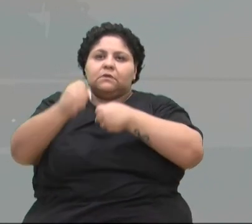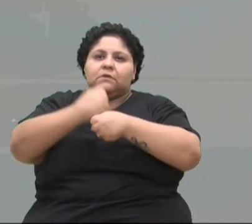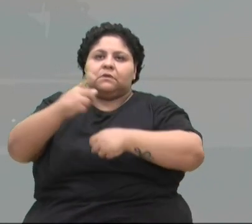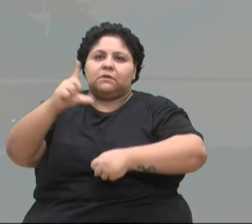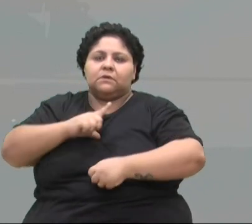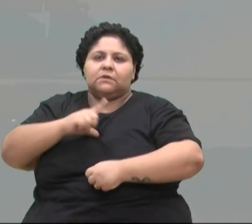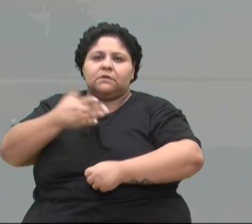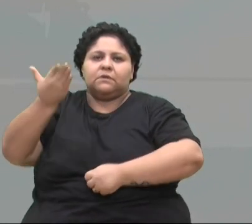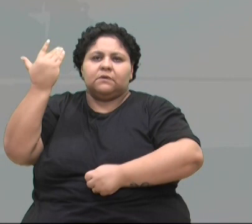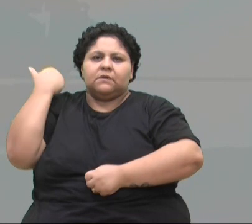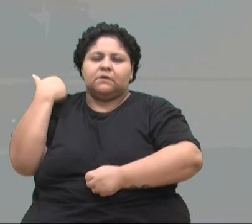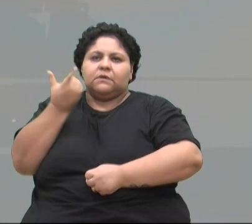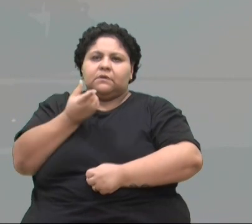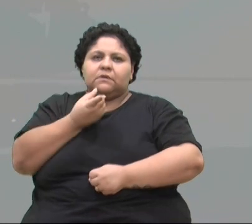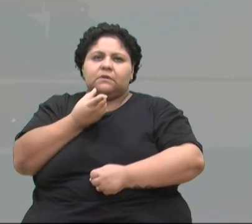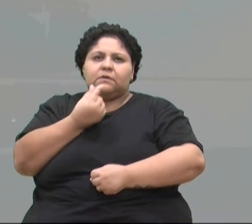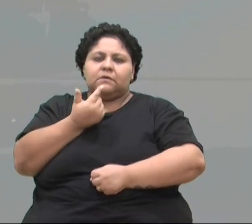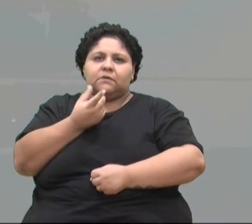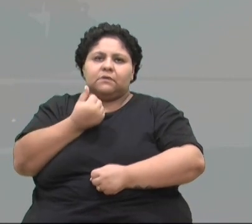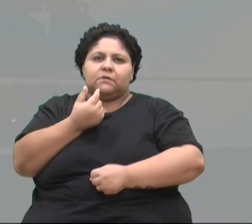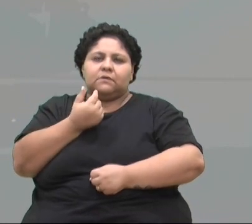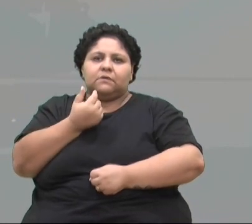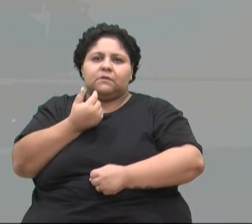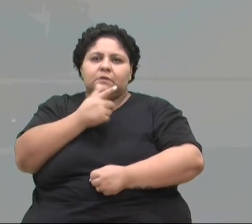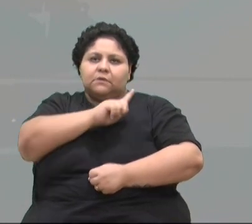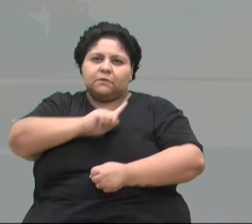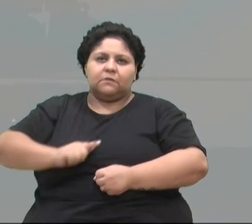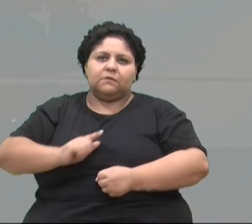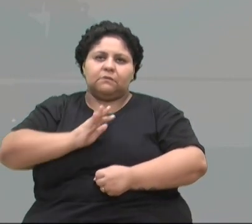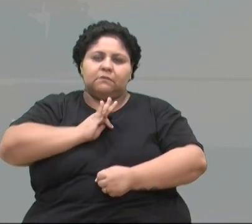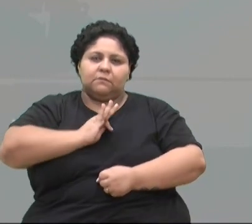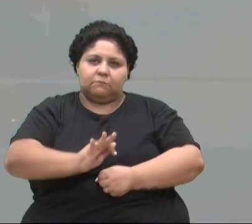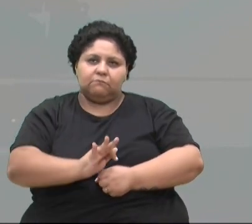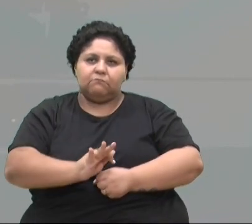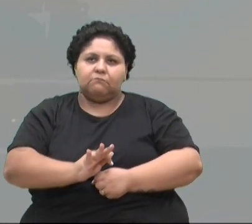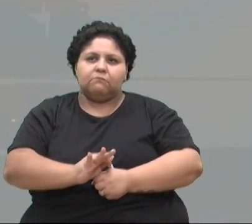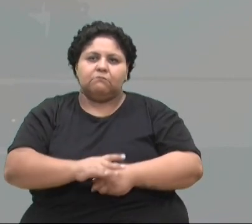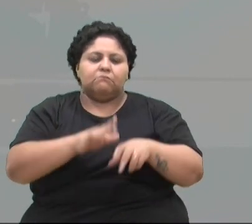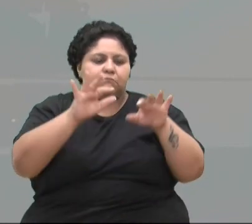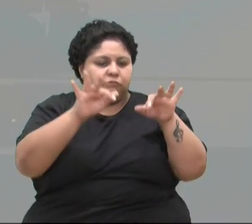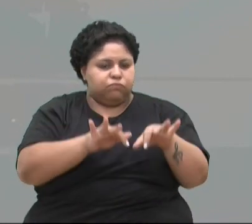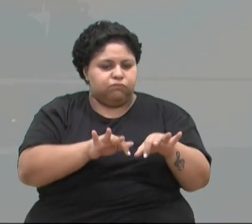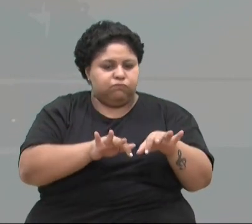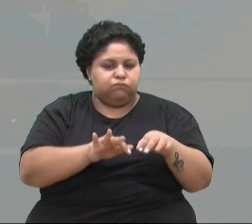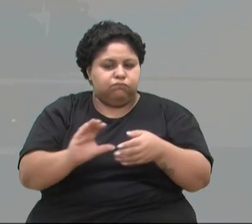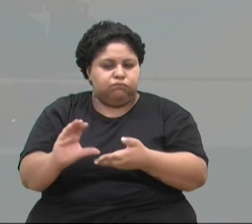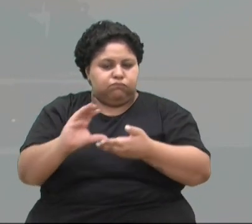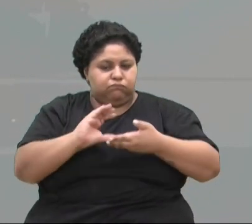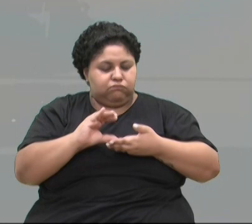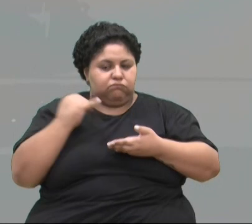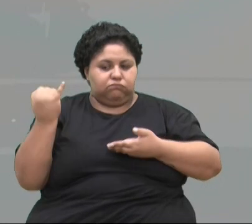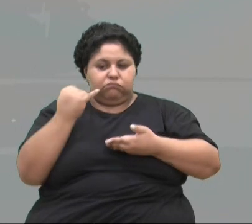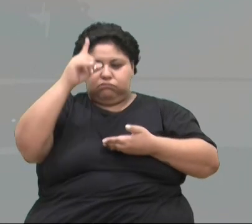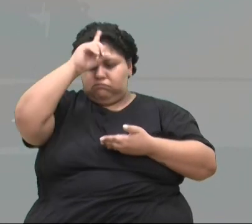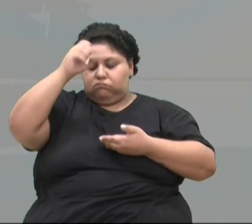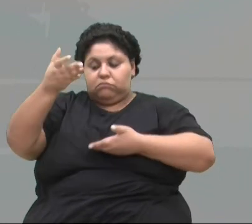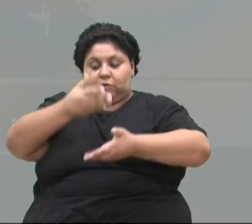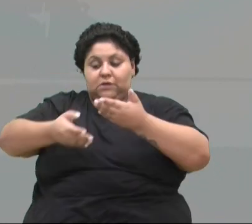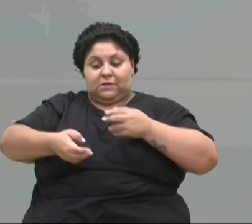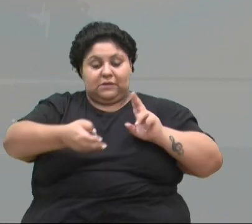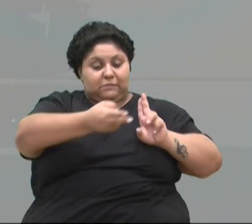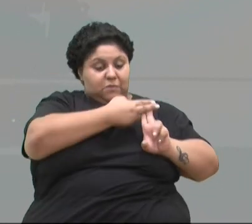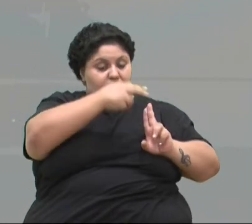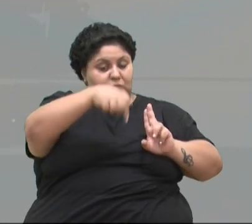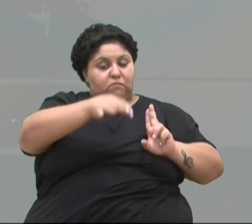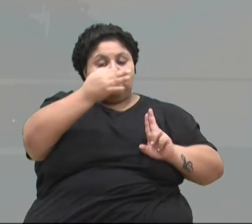verba extraordinária por parte do governo federal, que aportou aí um recurso importante nos hospitais que atendem pelo SUS em